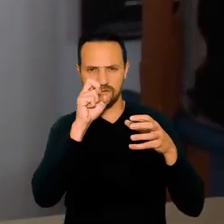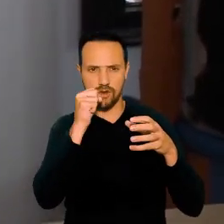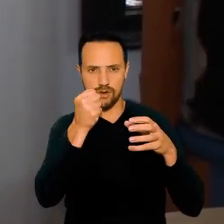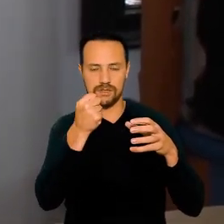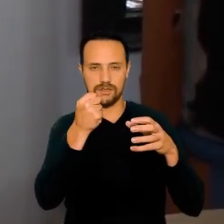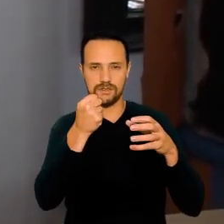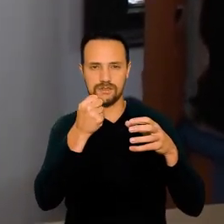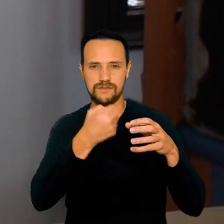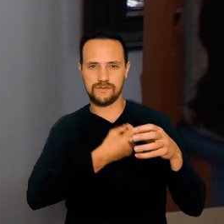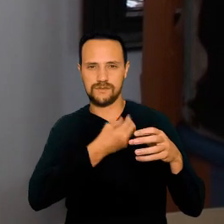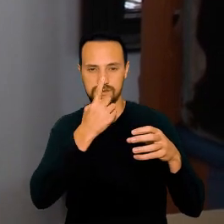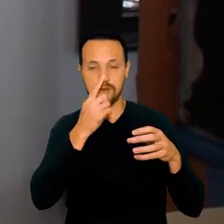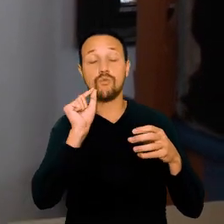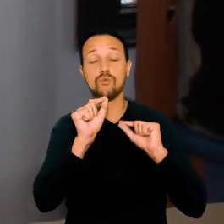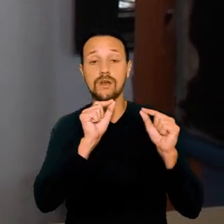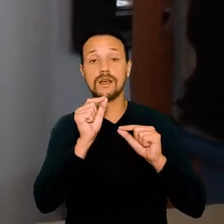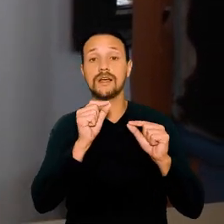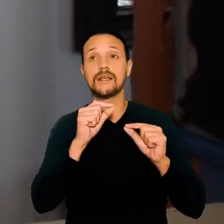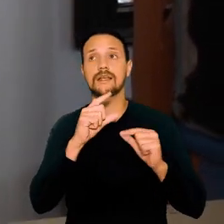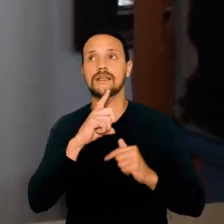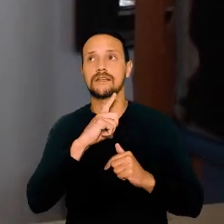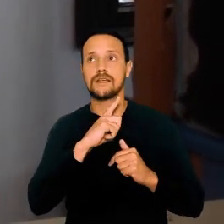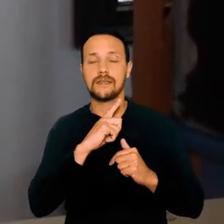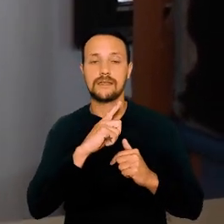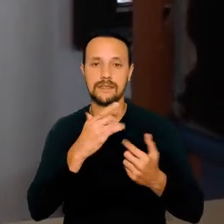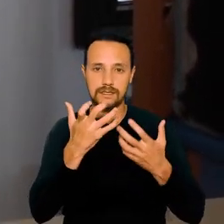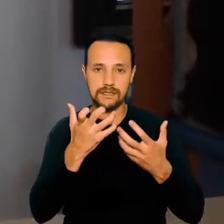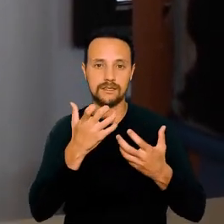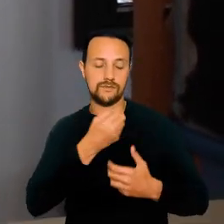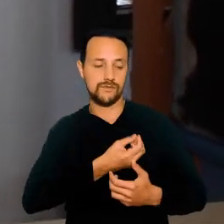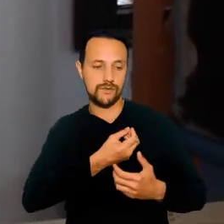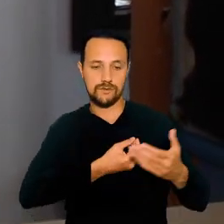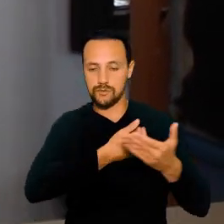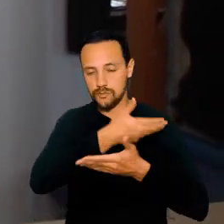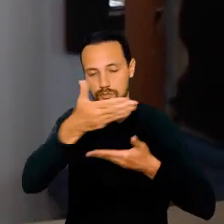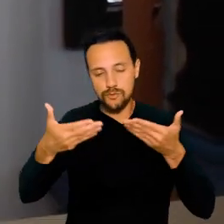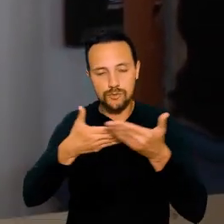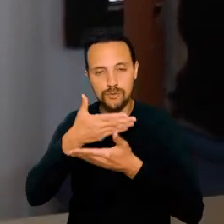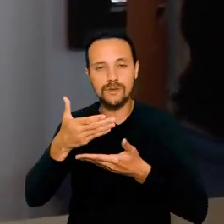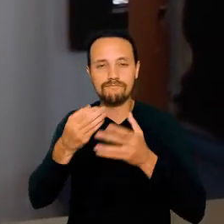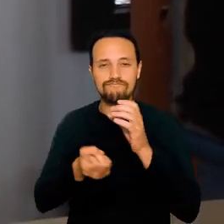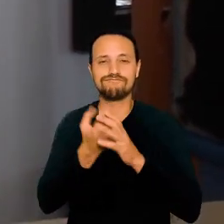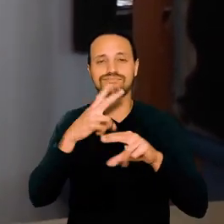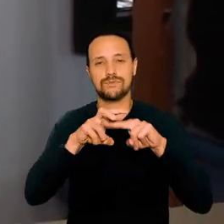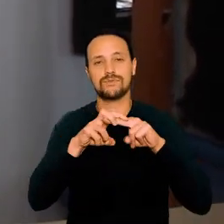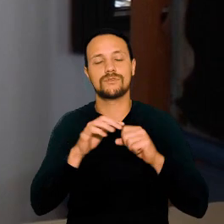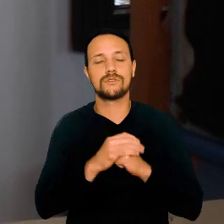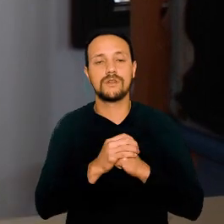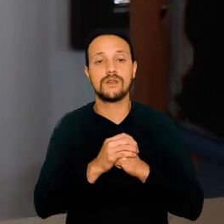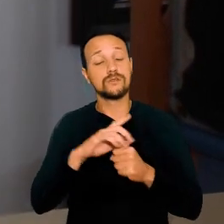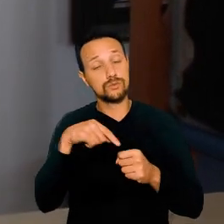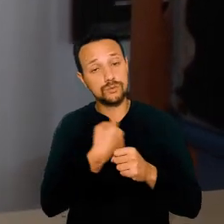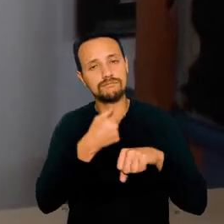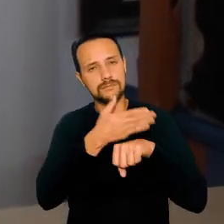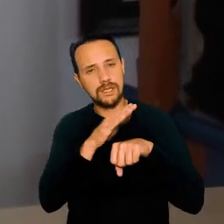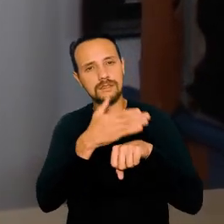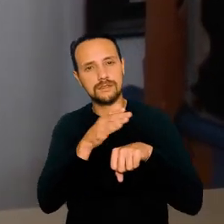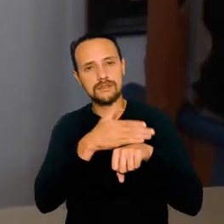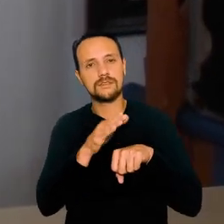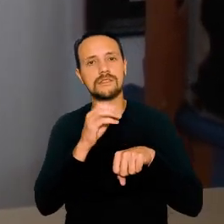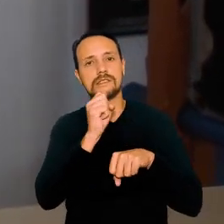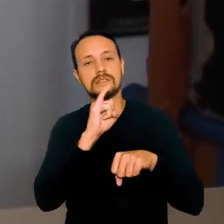coordenação motora. E aí eu fui recuperando tudo isso, né? Foi feitas algumas adaptações para que